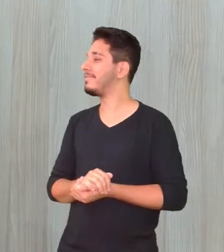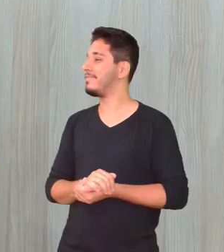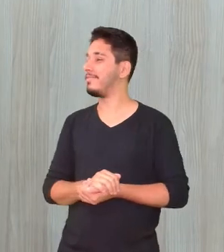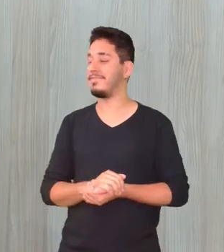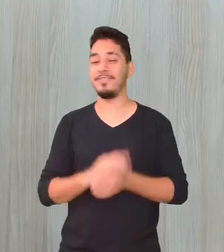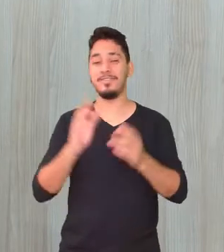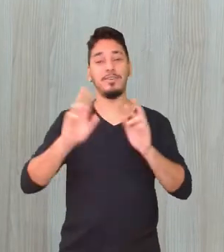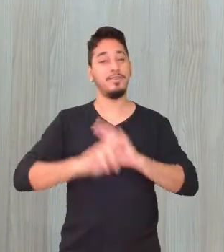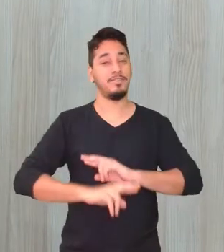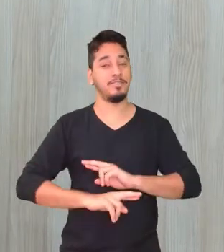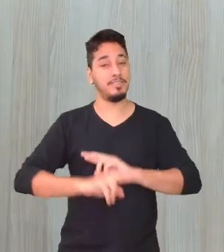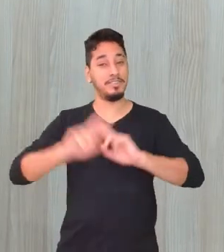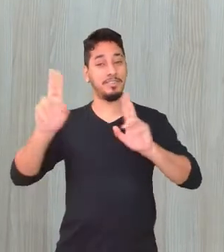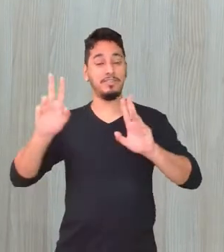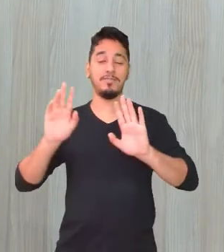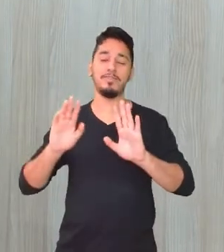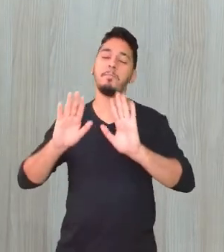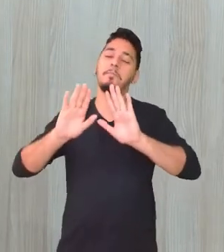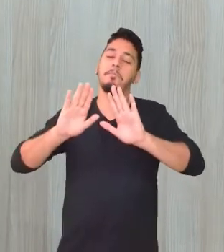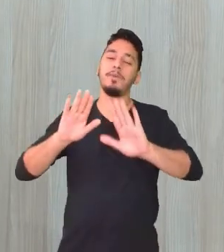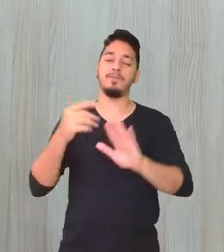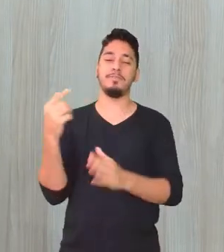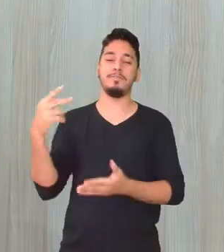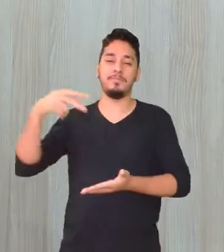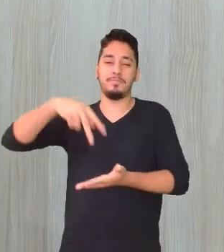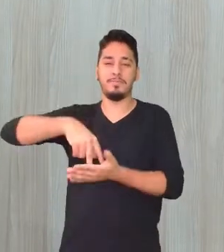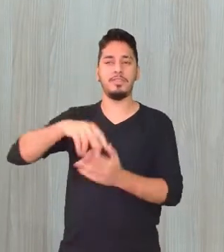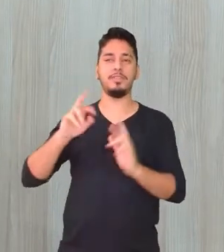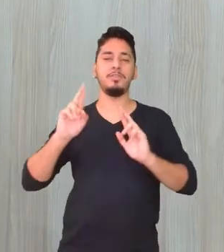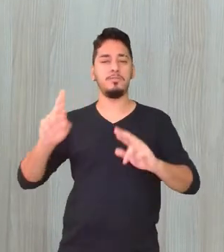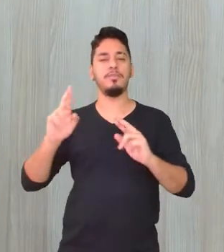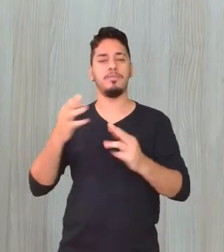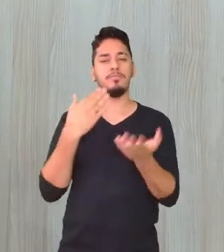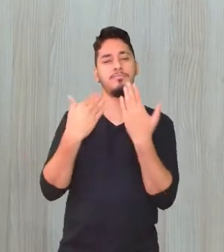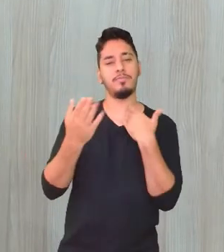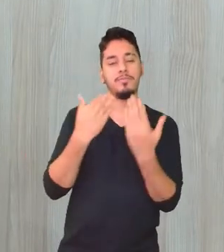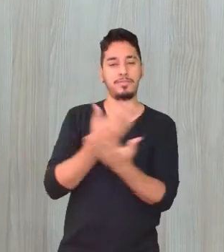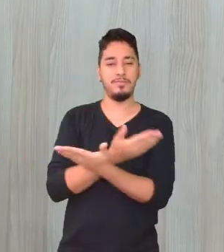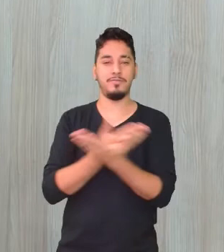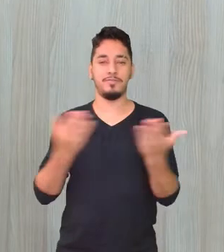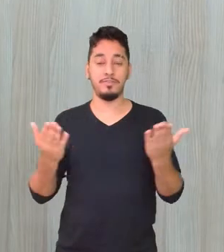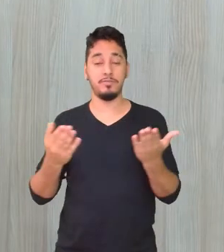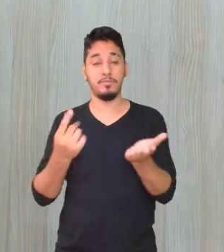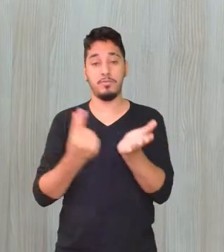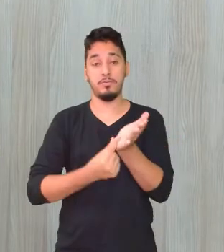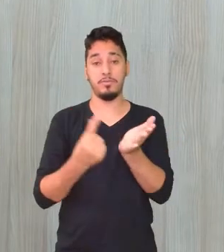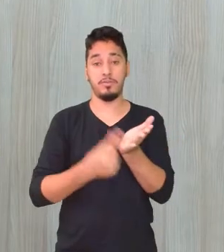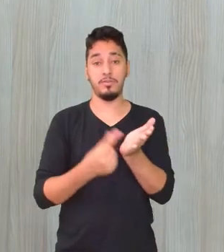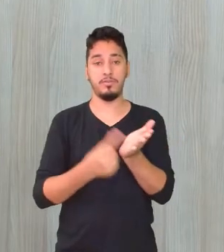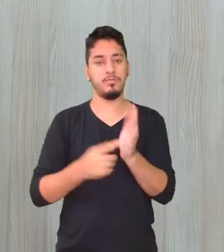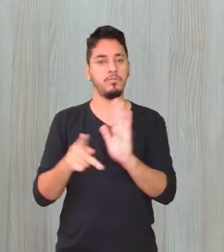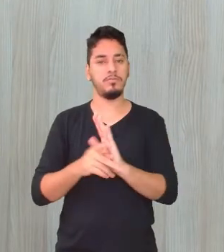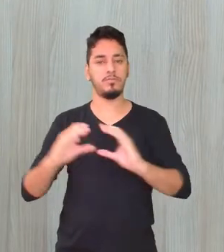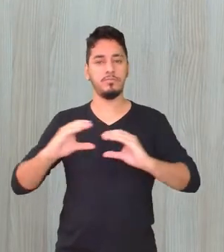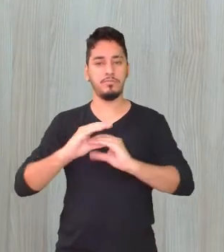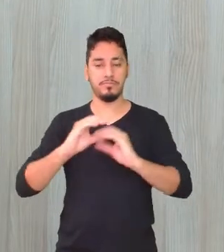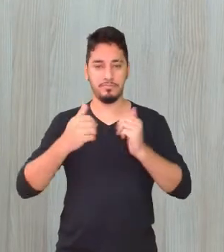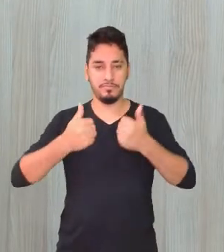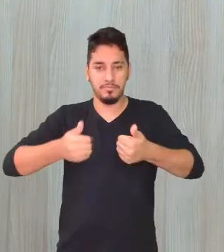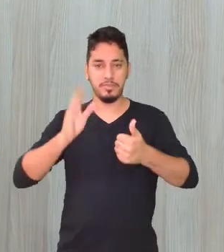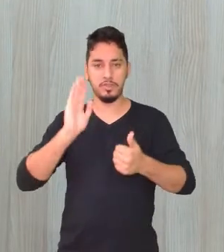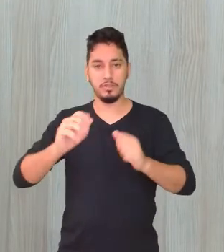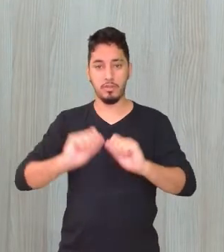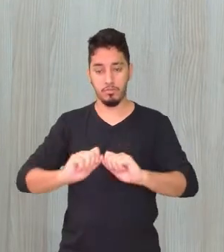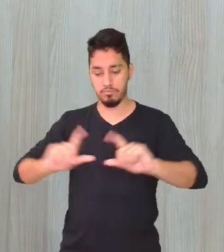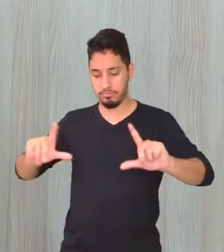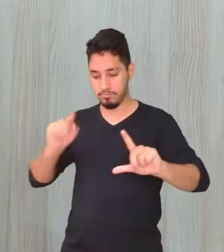Não diferente disso, mas estou aqui aguardando as interações de vocês pelo aplicativo do Educa Recife. Já estou com ele